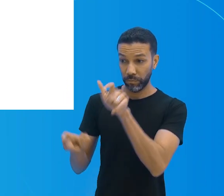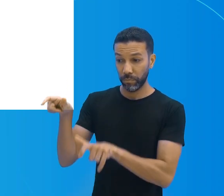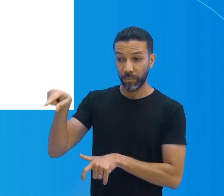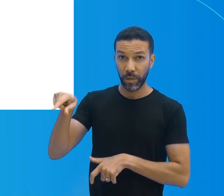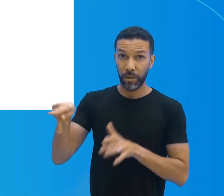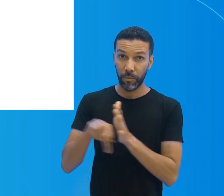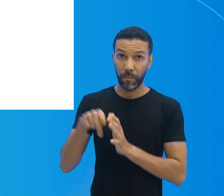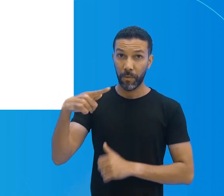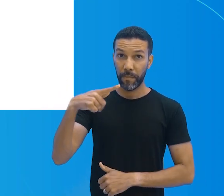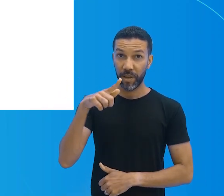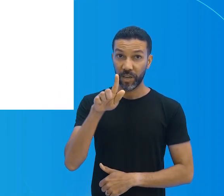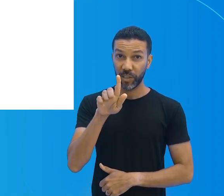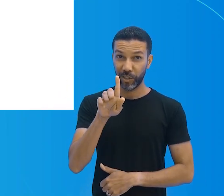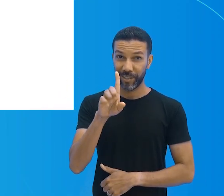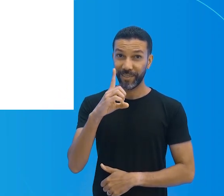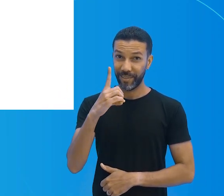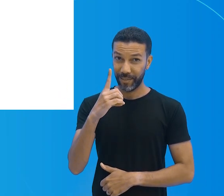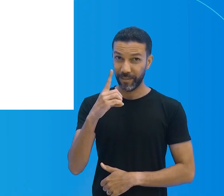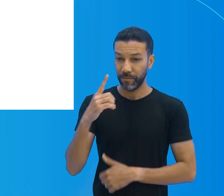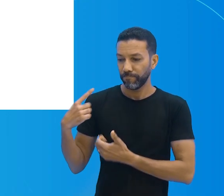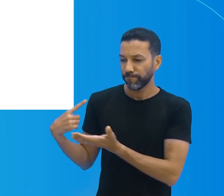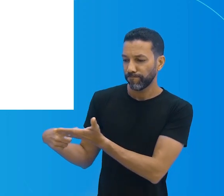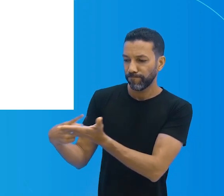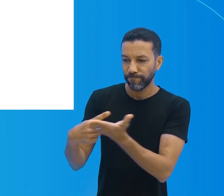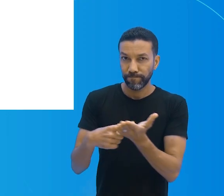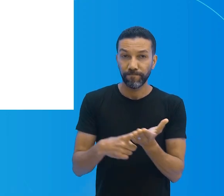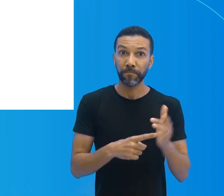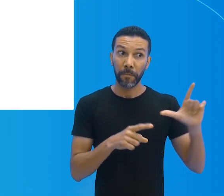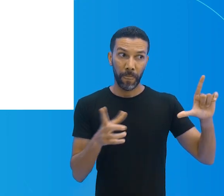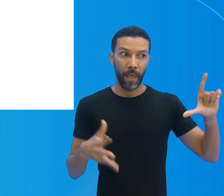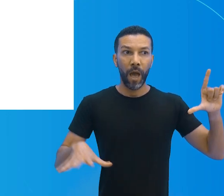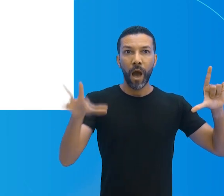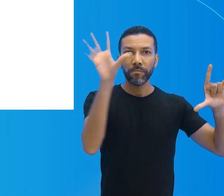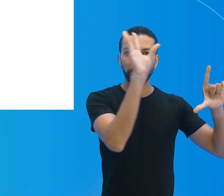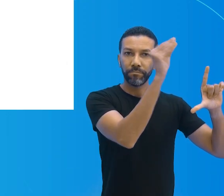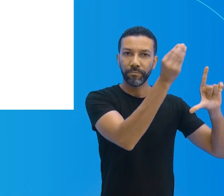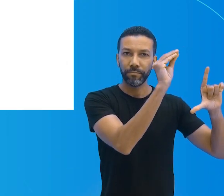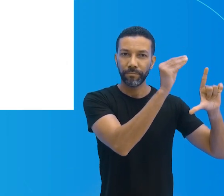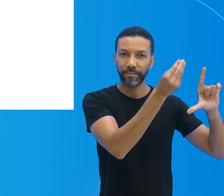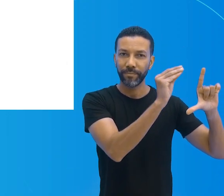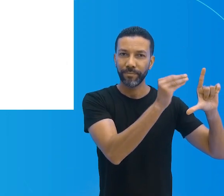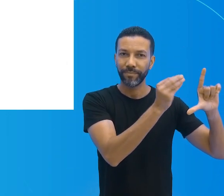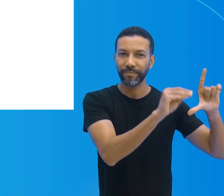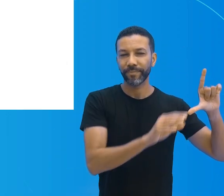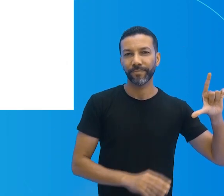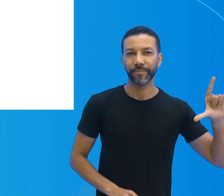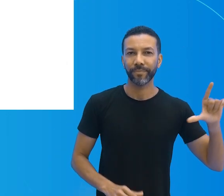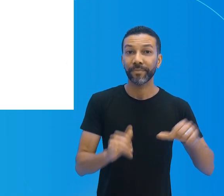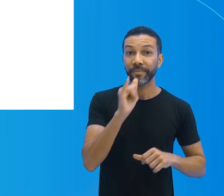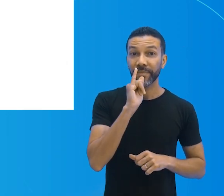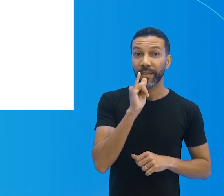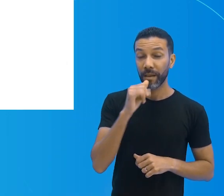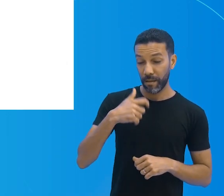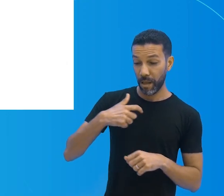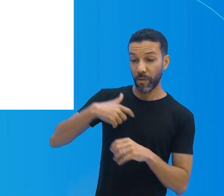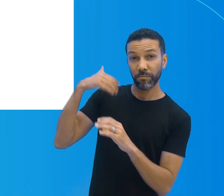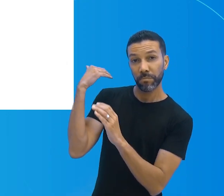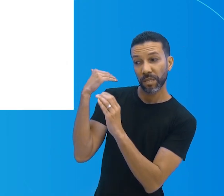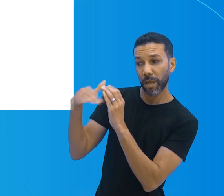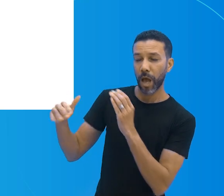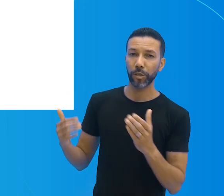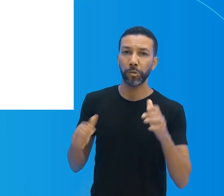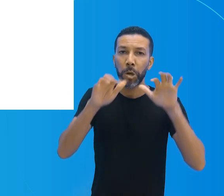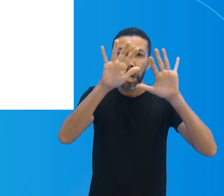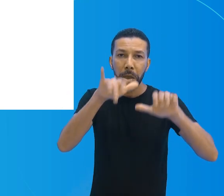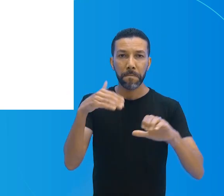ao disparar uma mensagem para esse servidor, né, independente dos meios de comunicação que sejam estabelecidos, quanto tempo esse